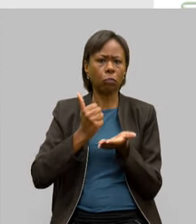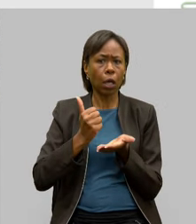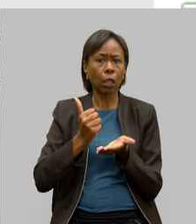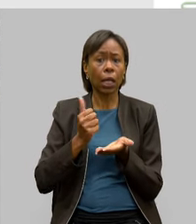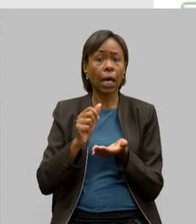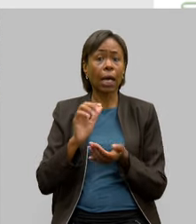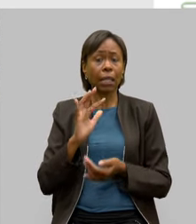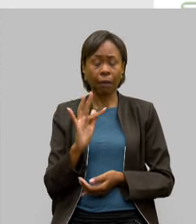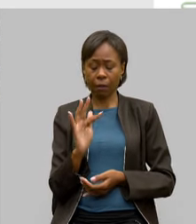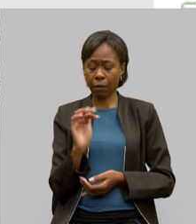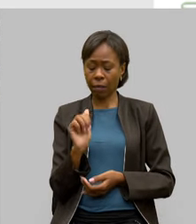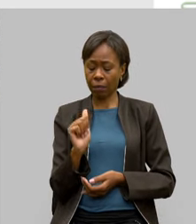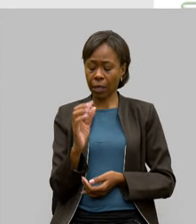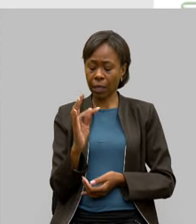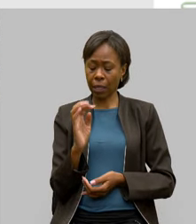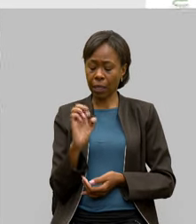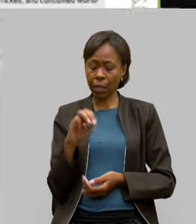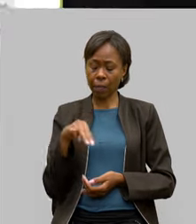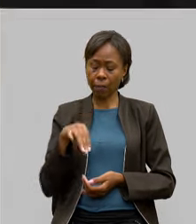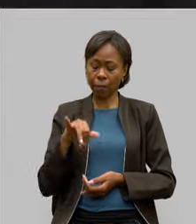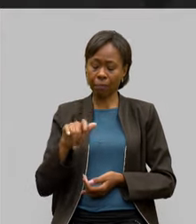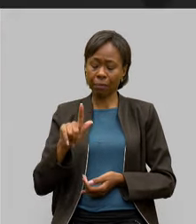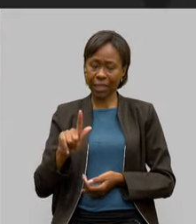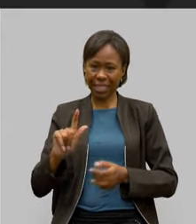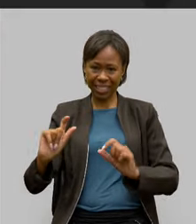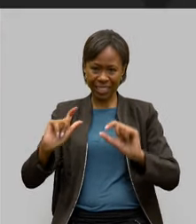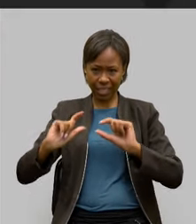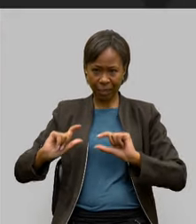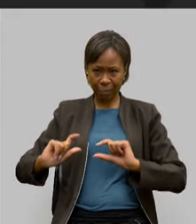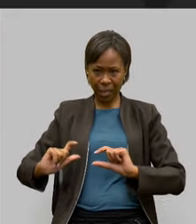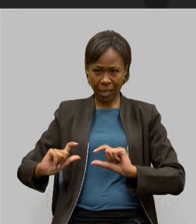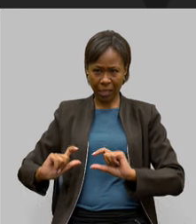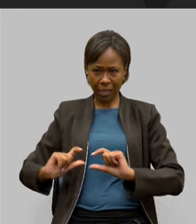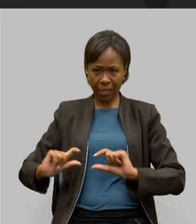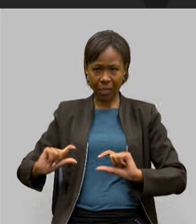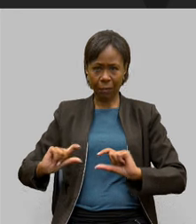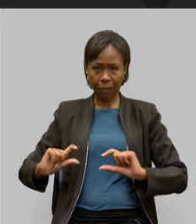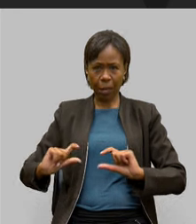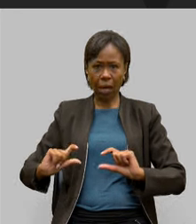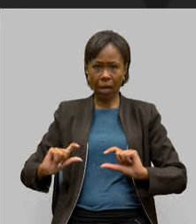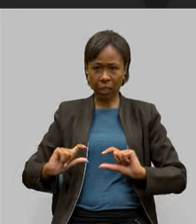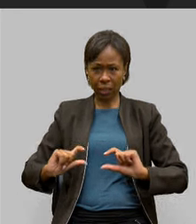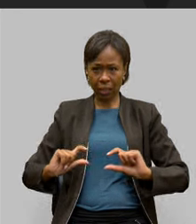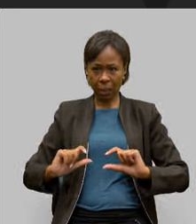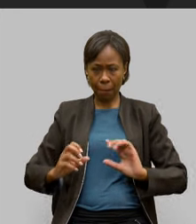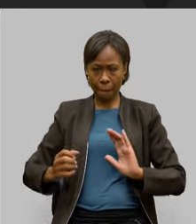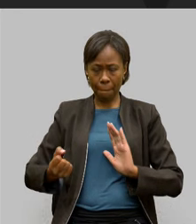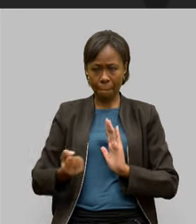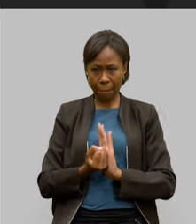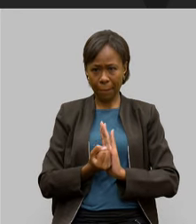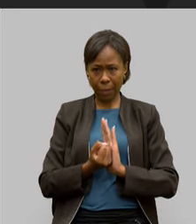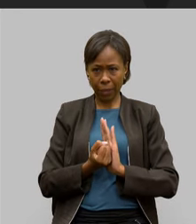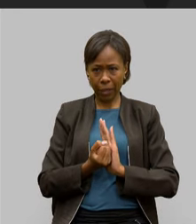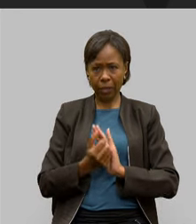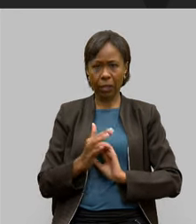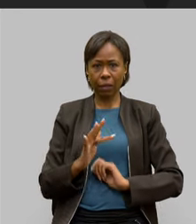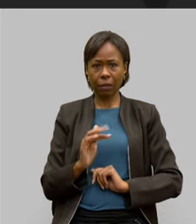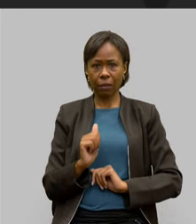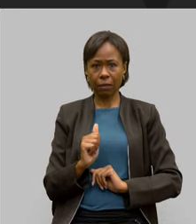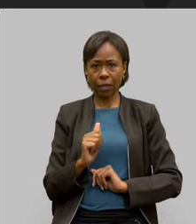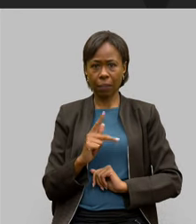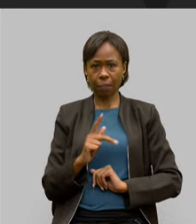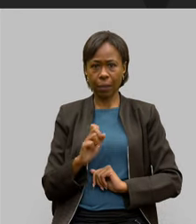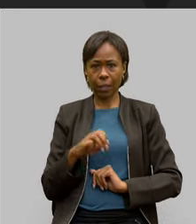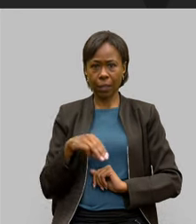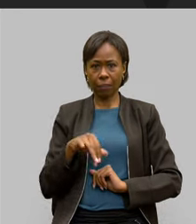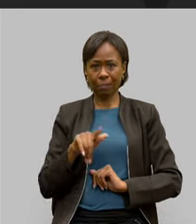miga embaixo né Aí vem uma crítica minha aqui me desculpe assim depois tiver o pessoal da FAP Miga a gente pode conversar mas